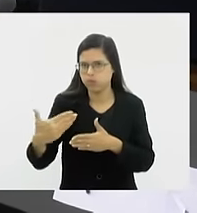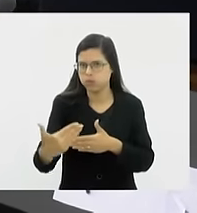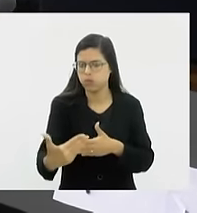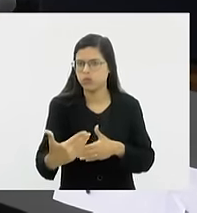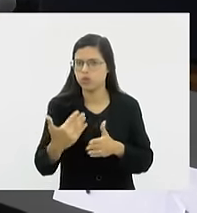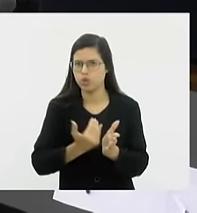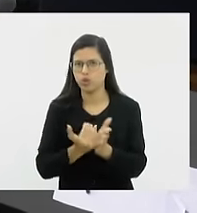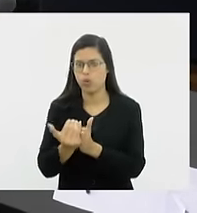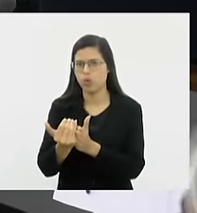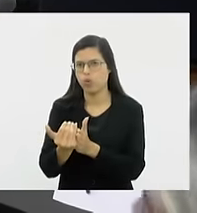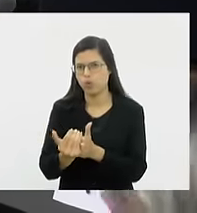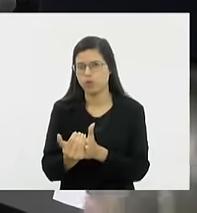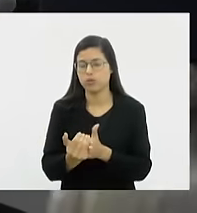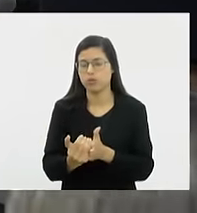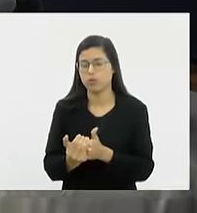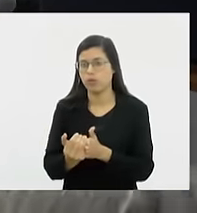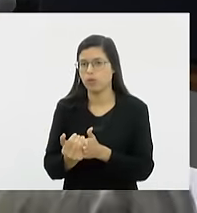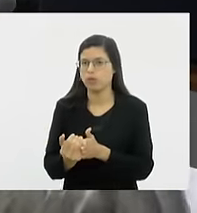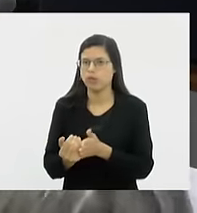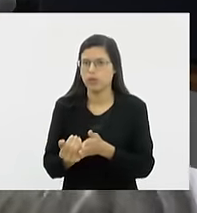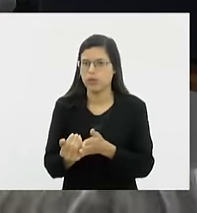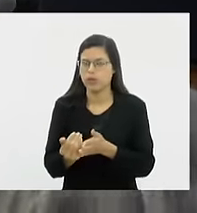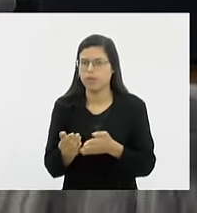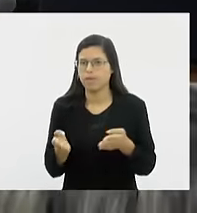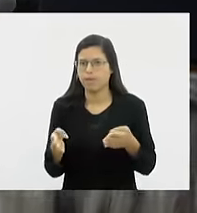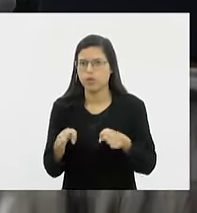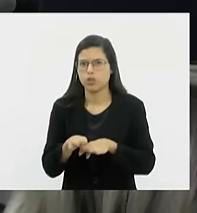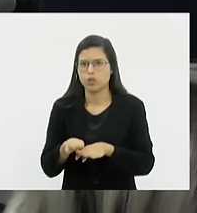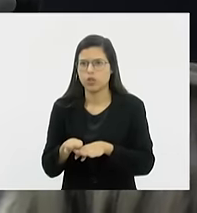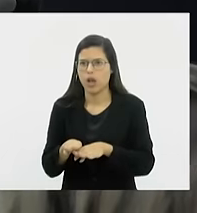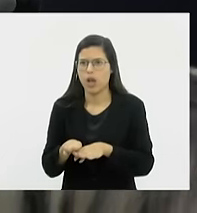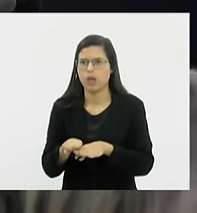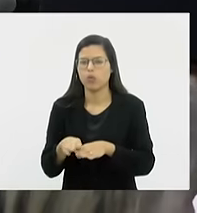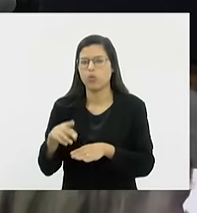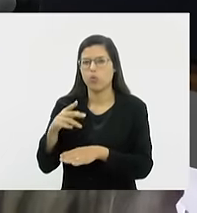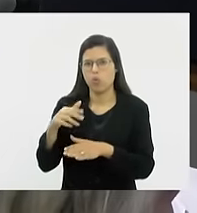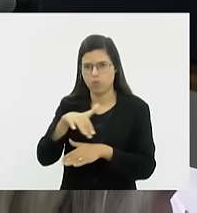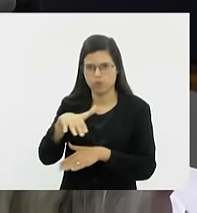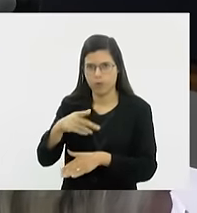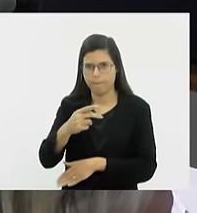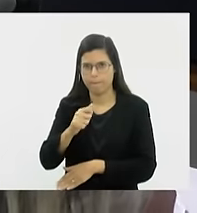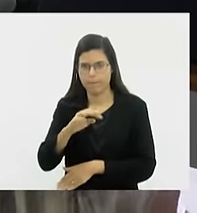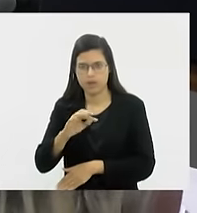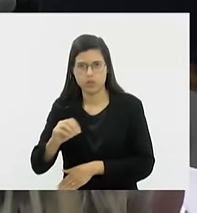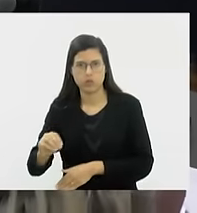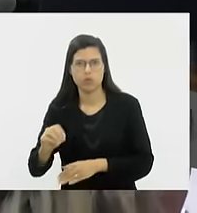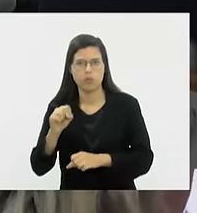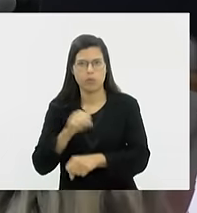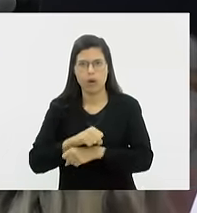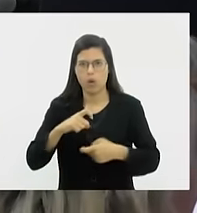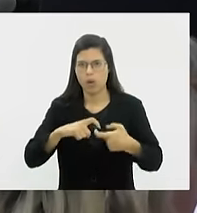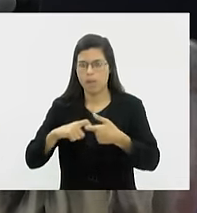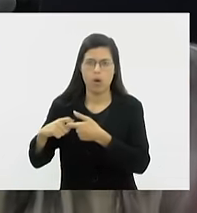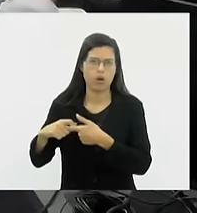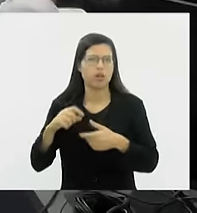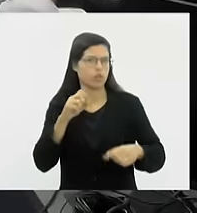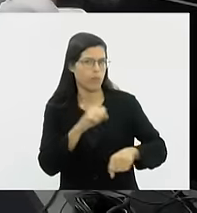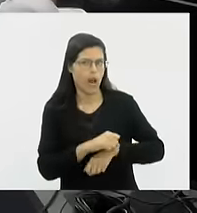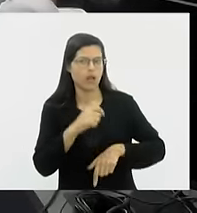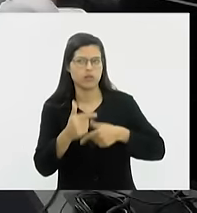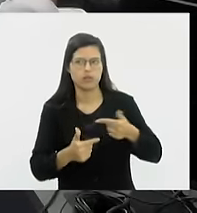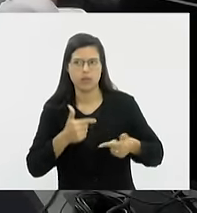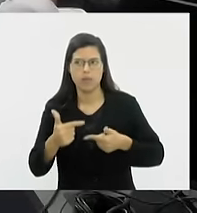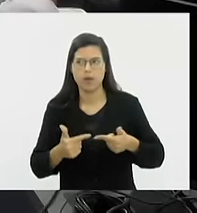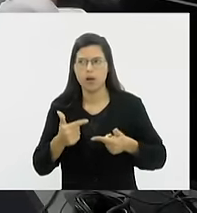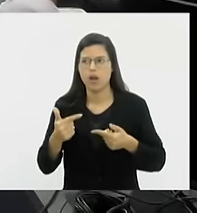e foi fechados os pátios e cessado os reboques, paramos de trabalhar. Inclusive, eu